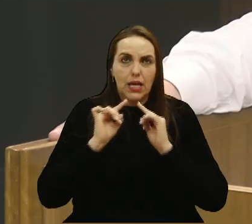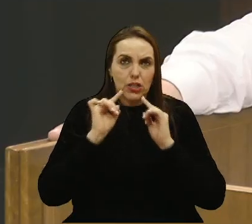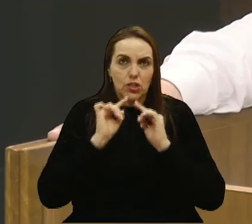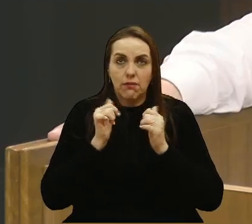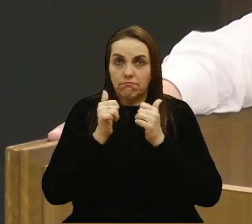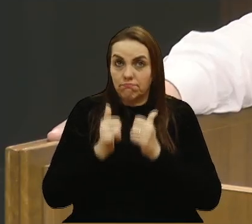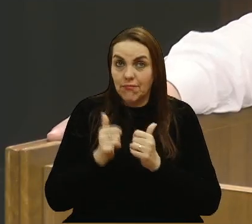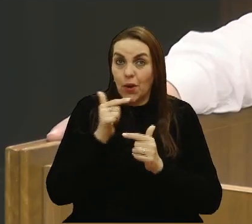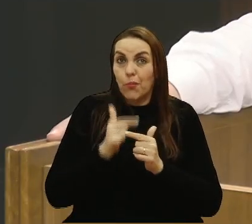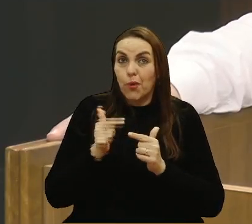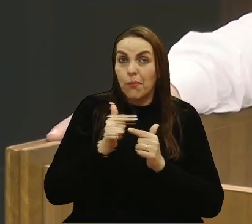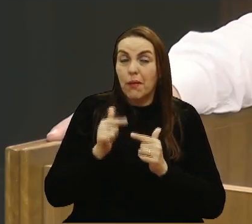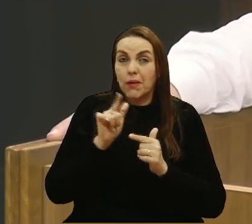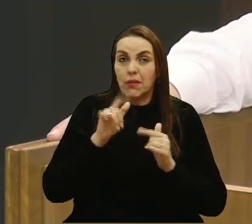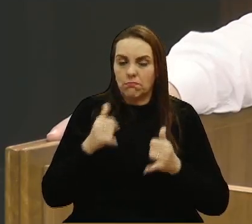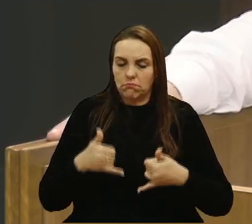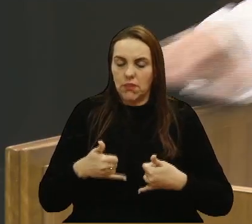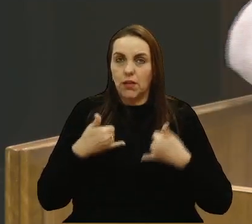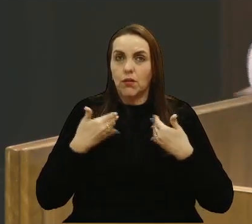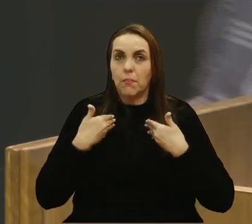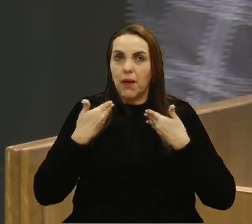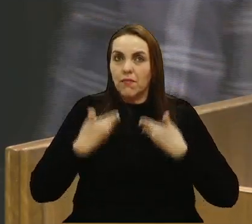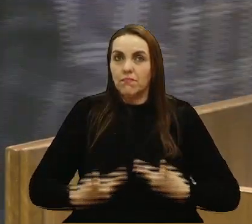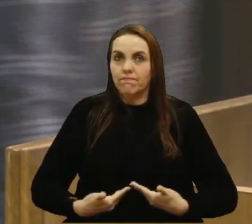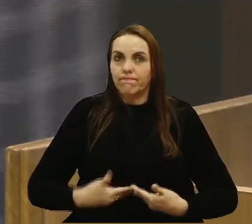O problema é atacar a honra.